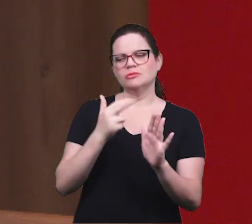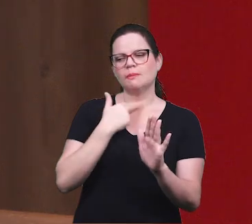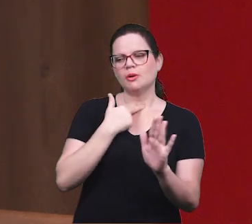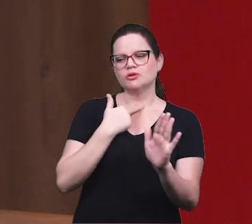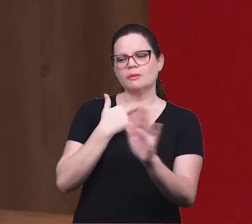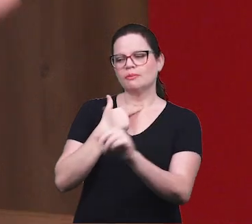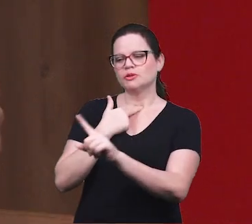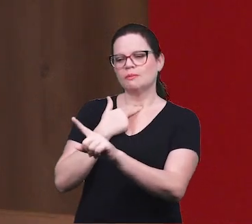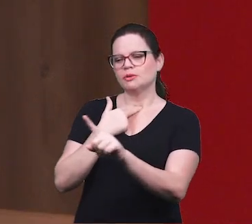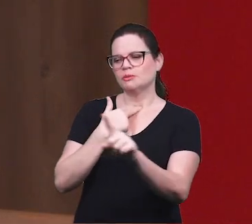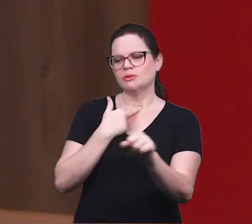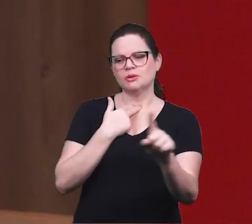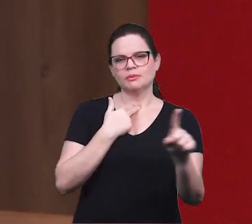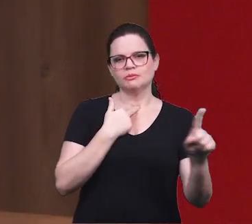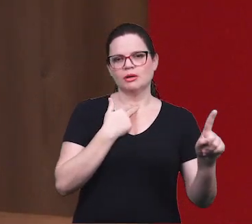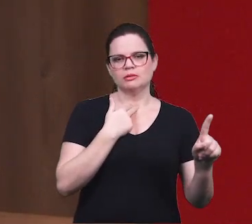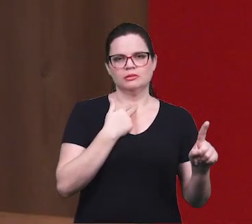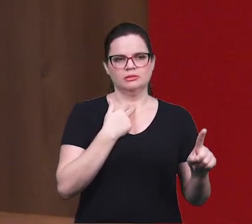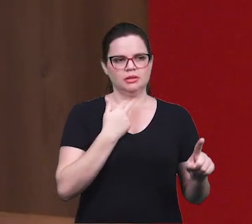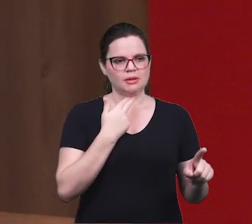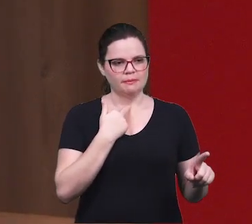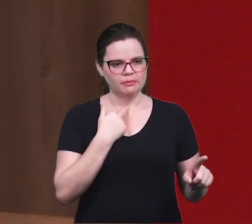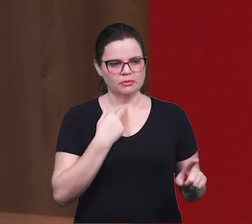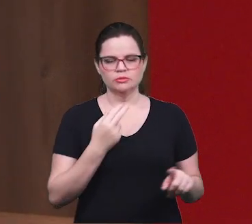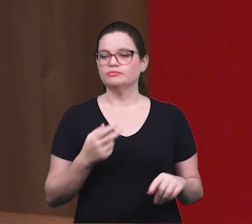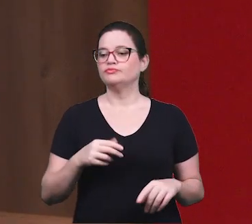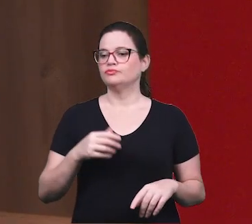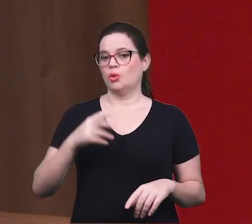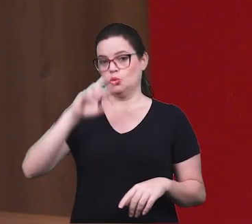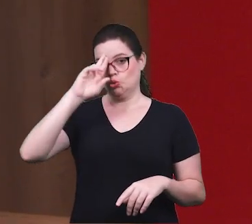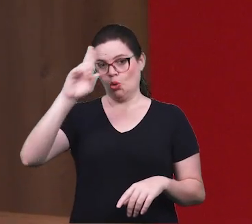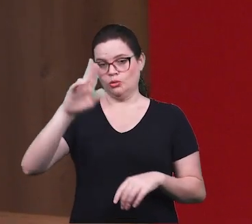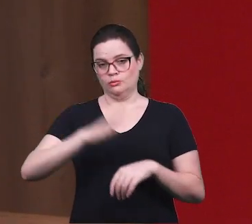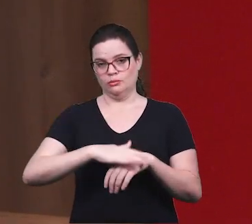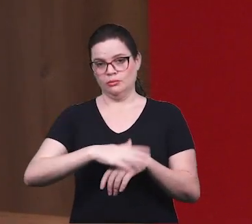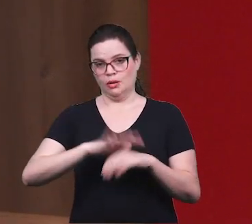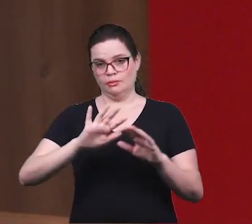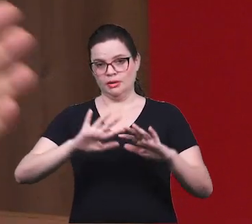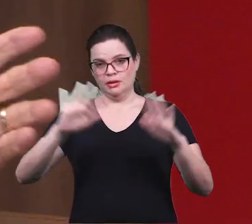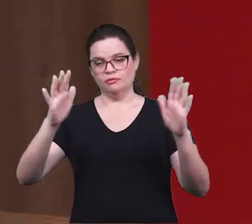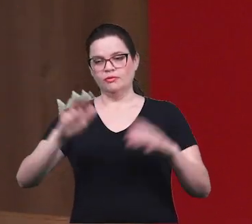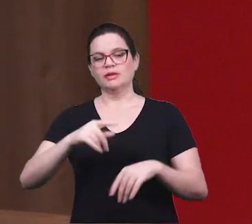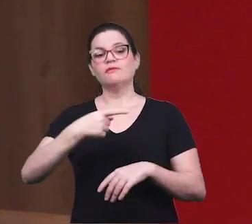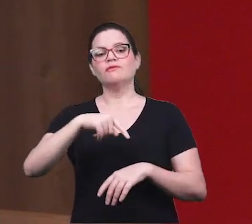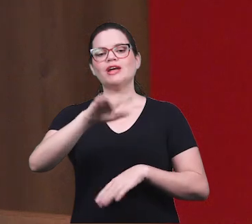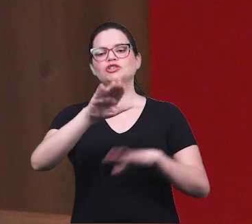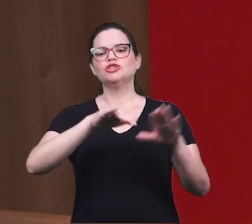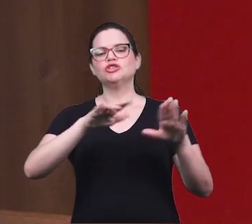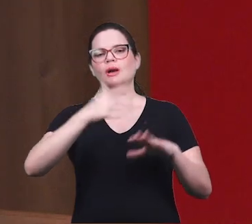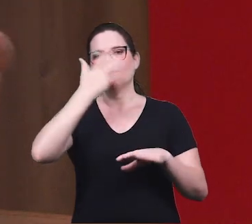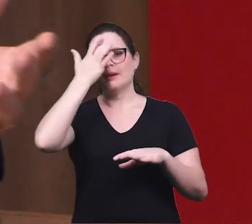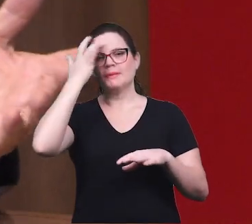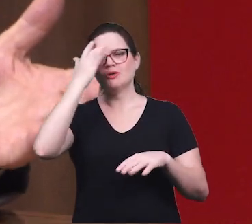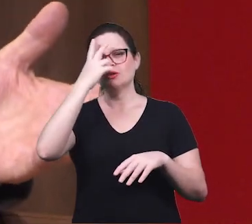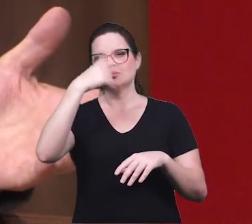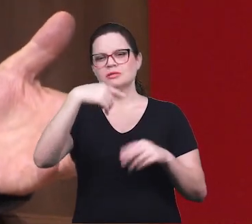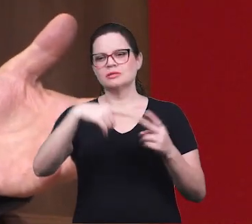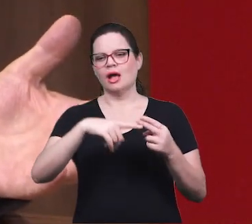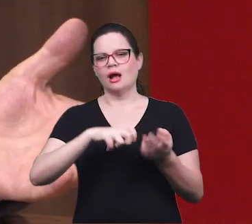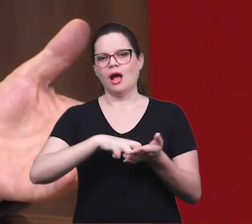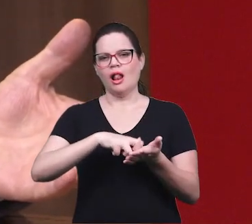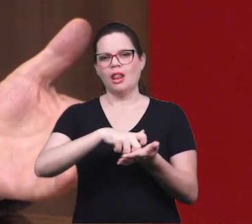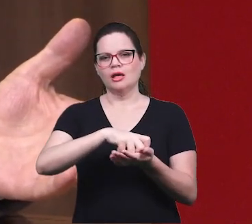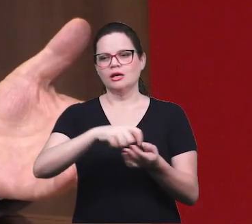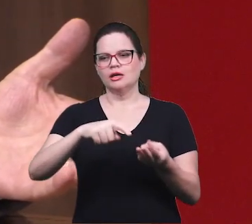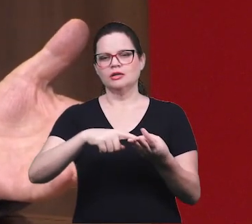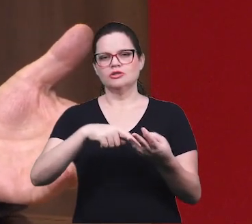os mancos, cegos, aleijados e coxos. E, na verdade, éramos nós que